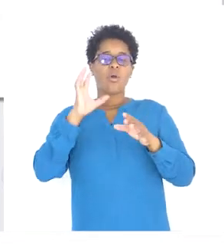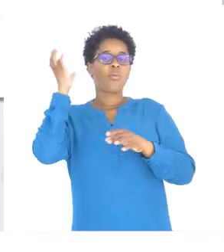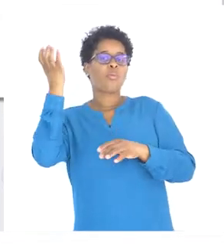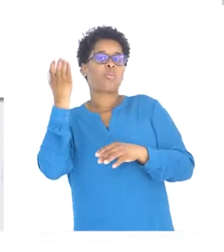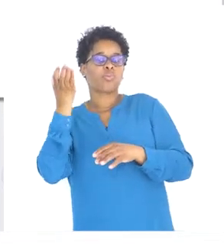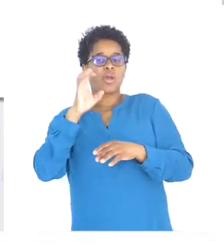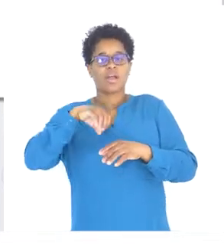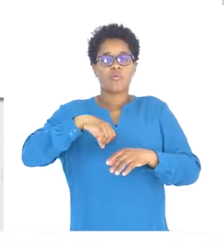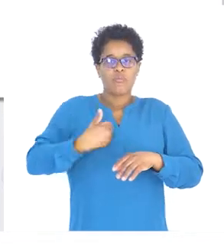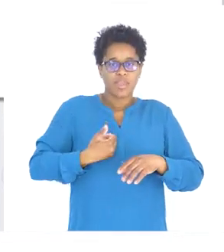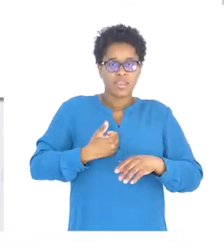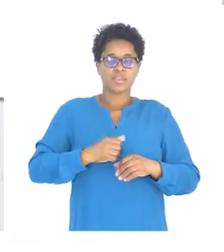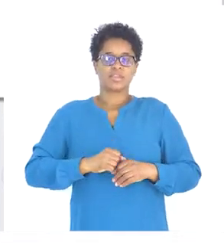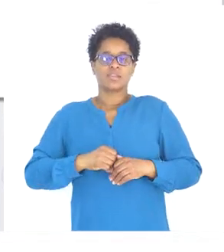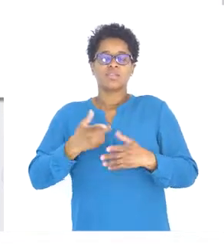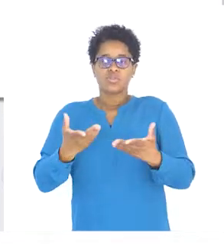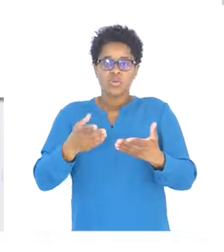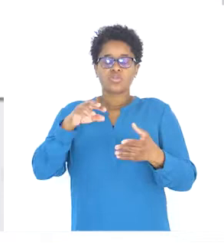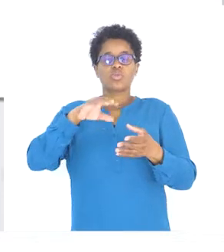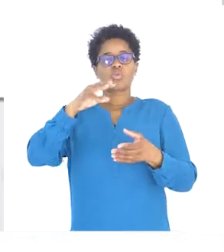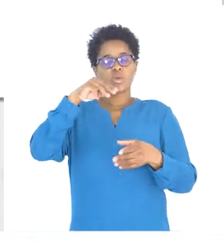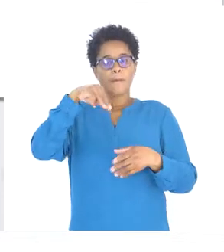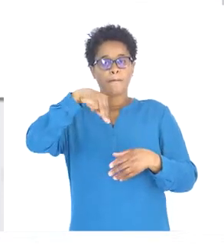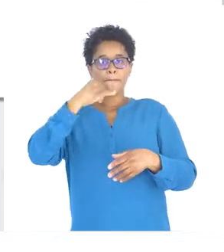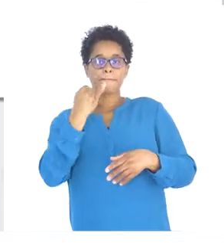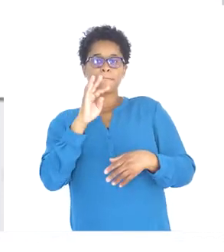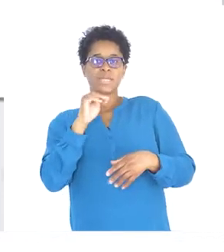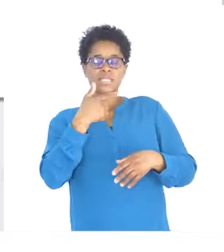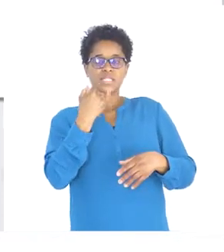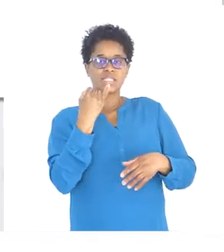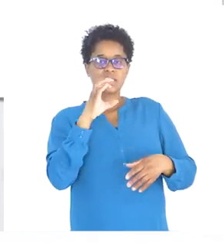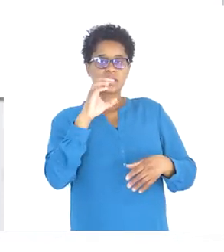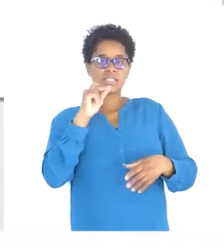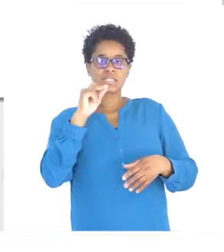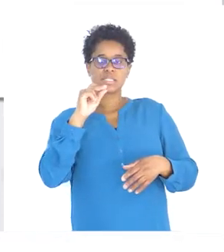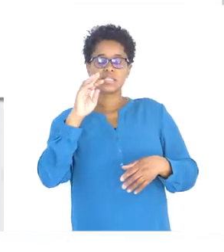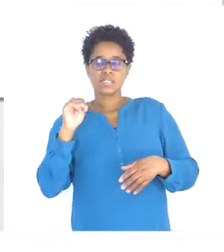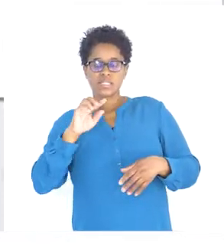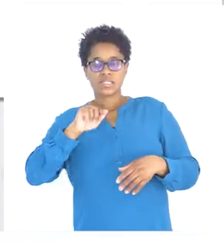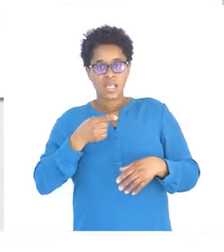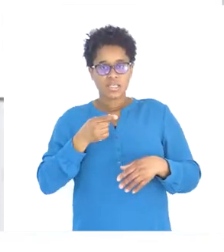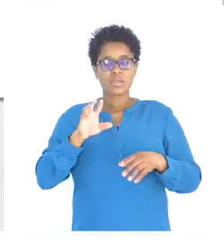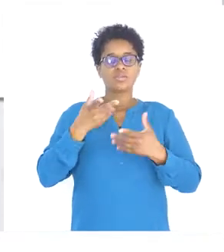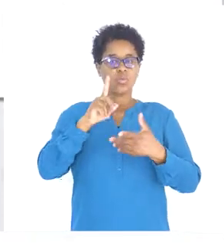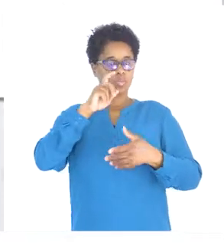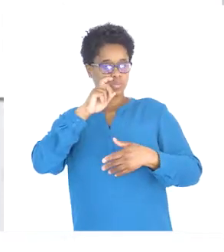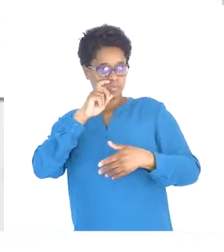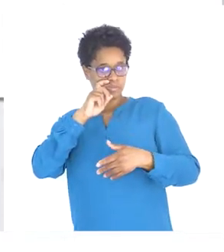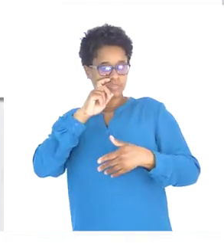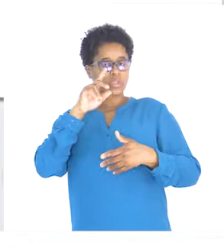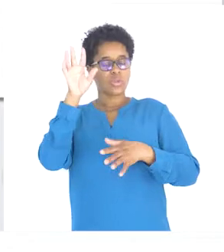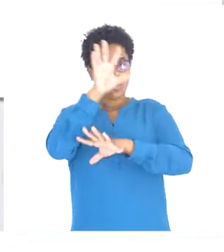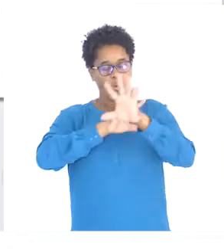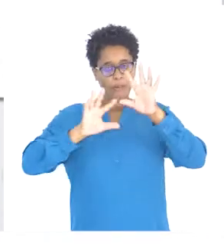cultura cabo-verdiana são hoje mestiças, conservando traços europeus,